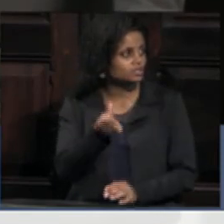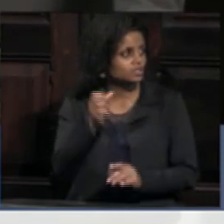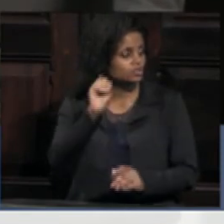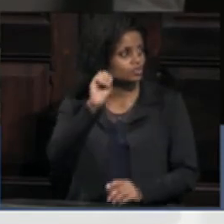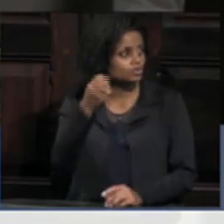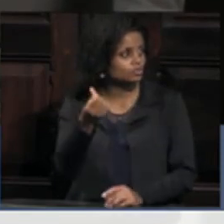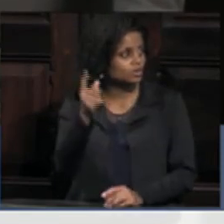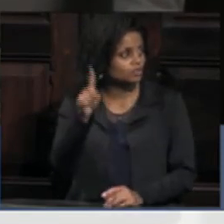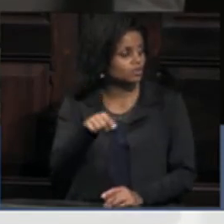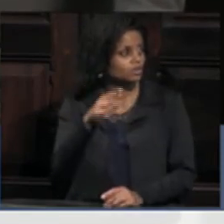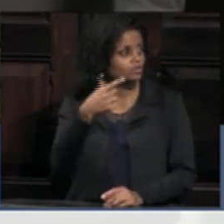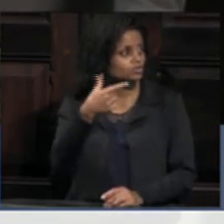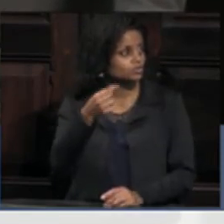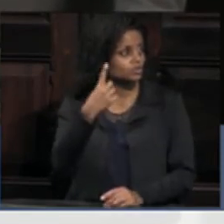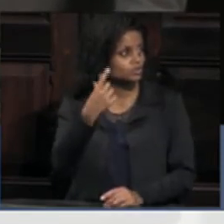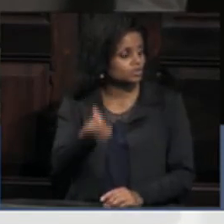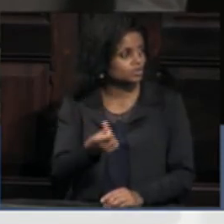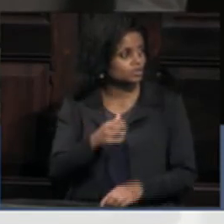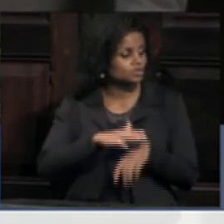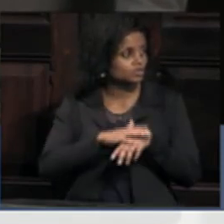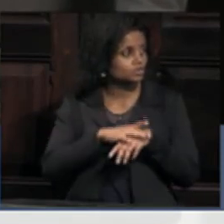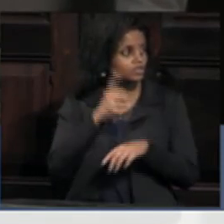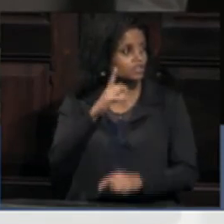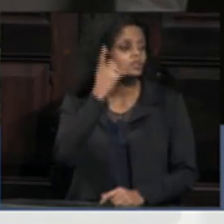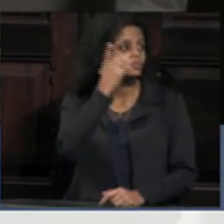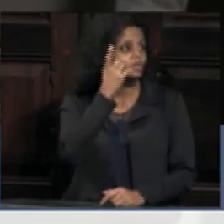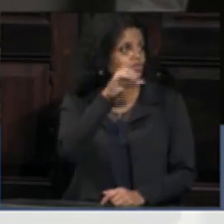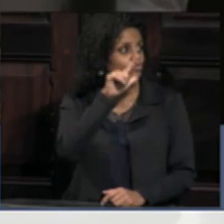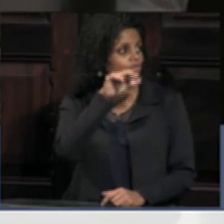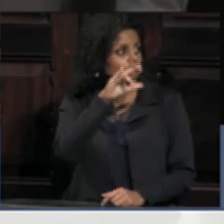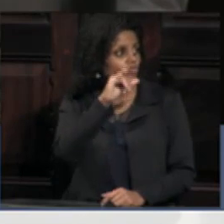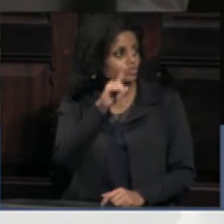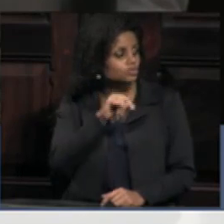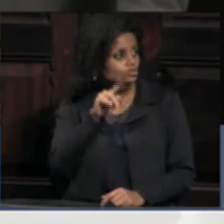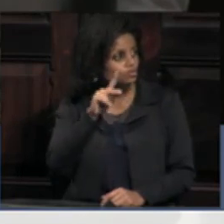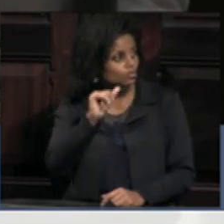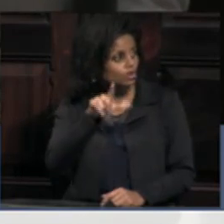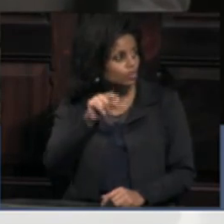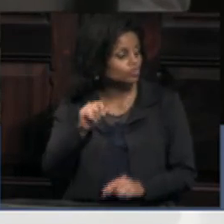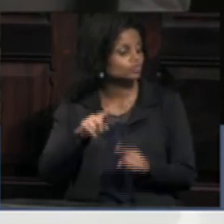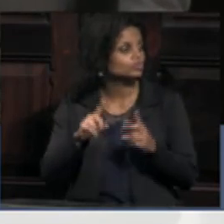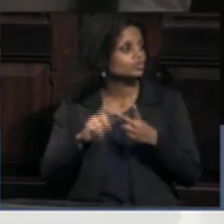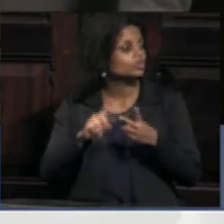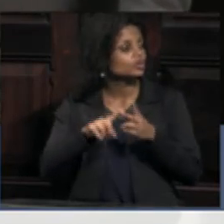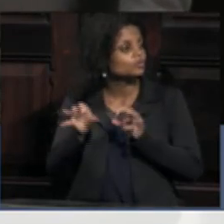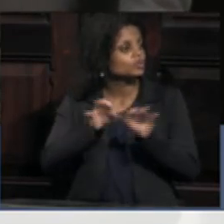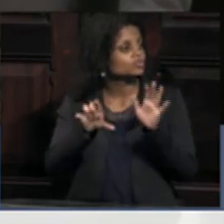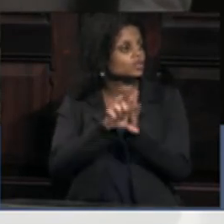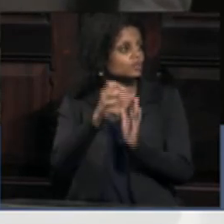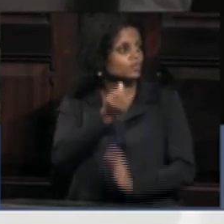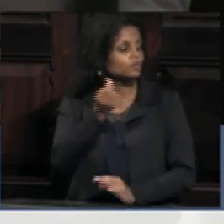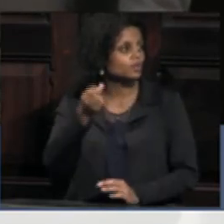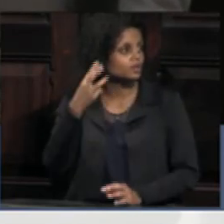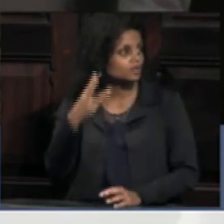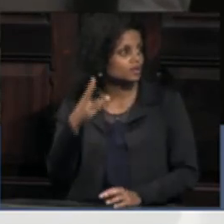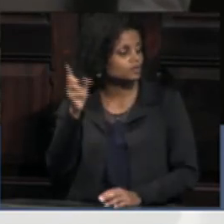1686/2016, da autoria do deputado Paulo Ramos Luiz Paulo. Veto total aposto ao projeto de lei número